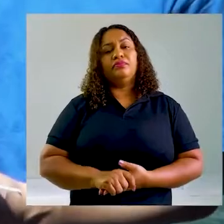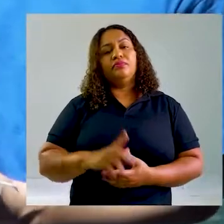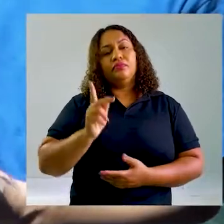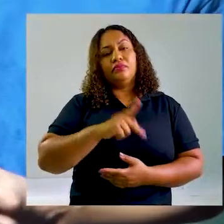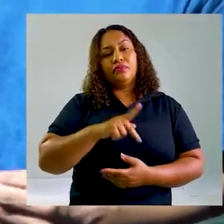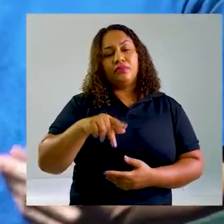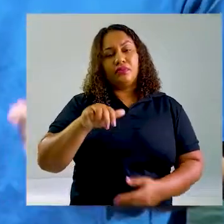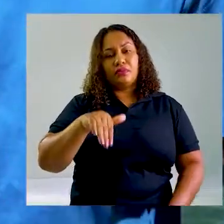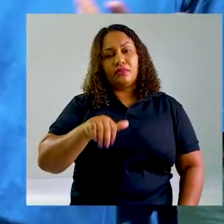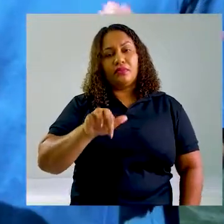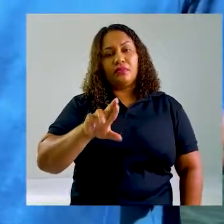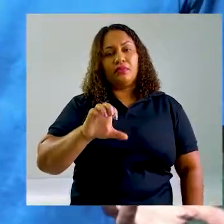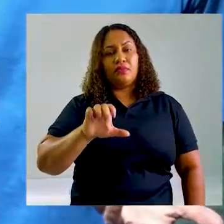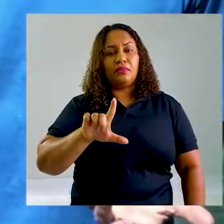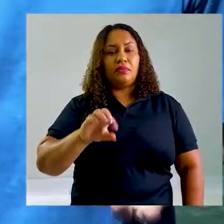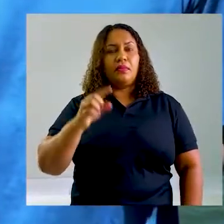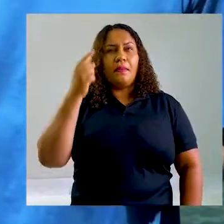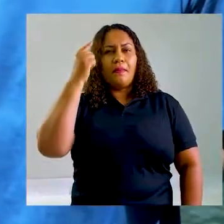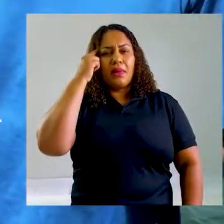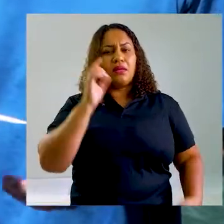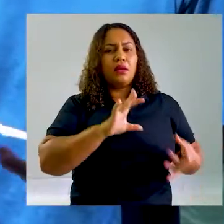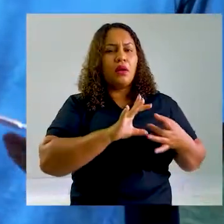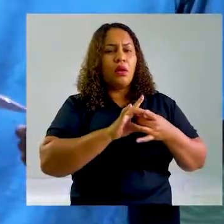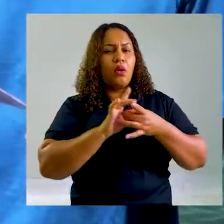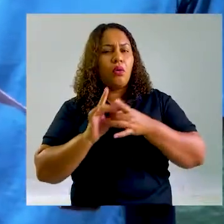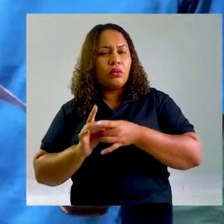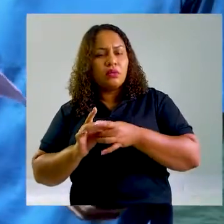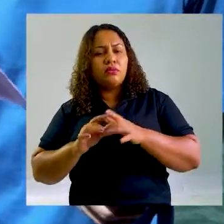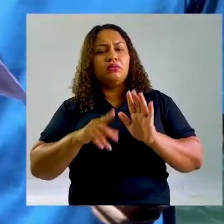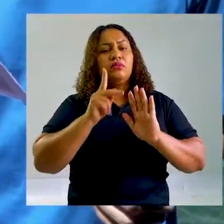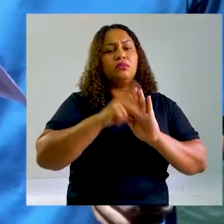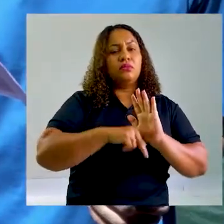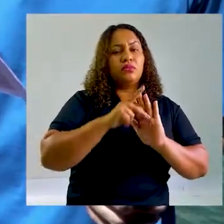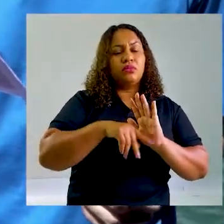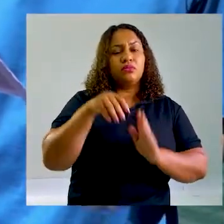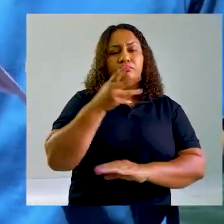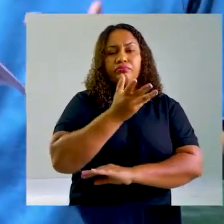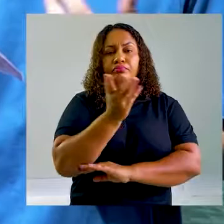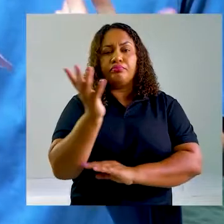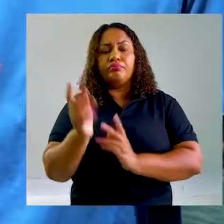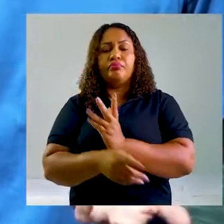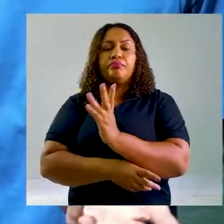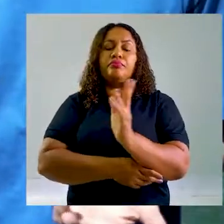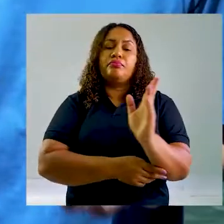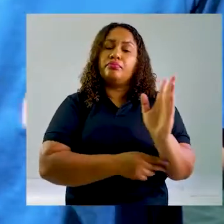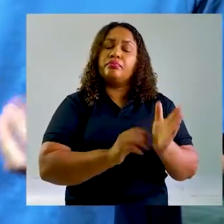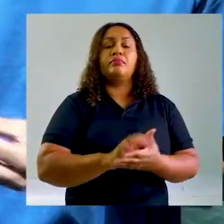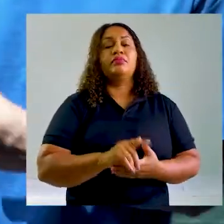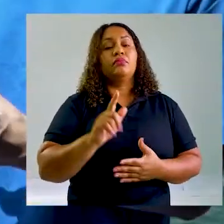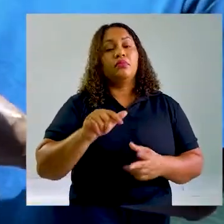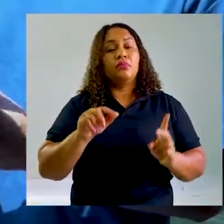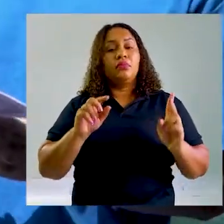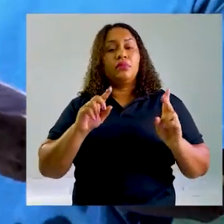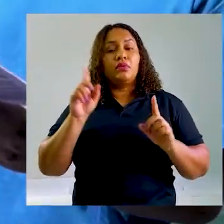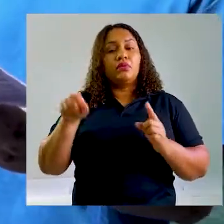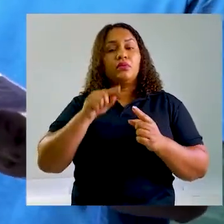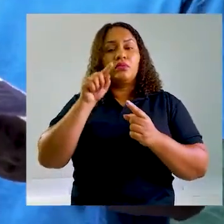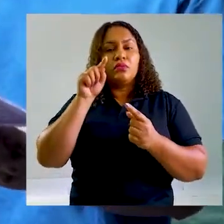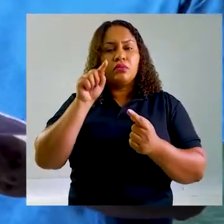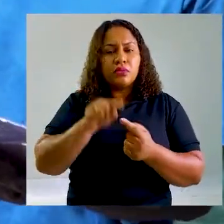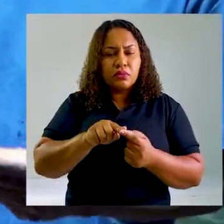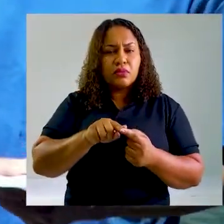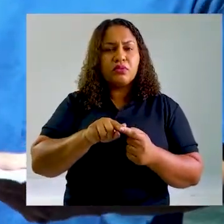Professor Marcelo, pensando no contexto do projeto Meio Ambiente, que é uma iniciativa educativa voltada para todos